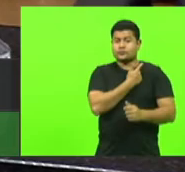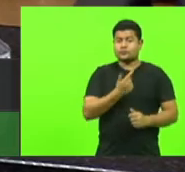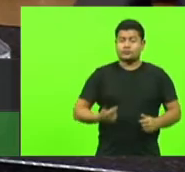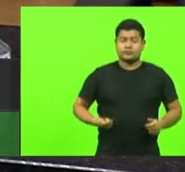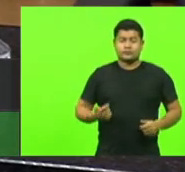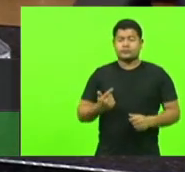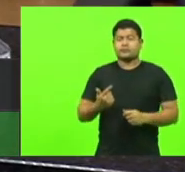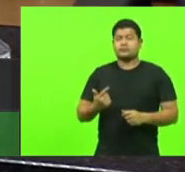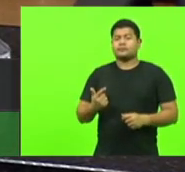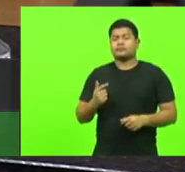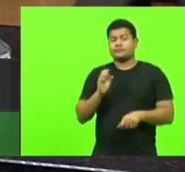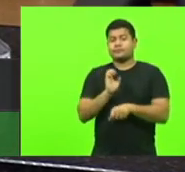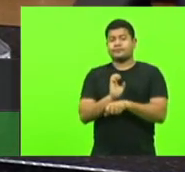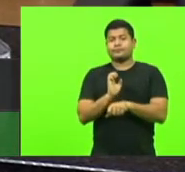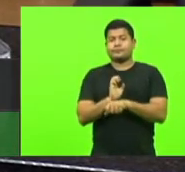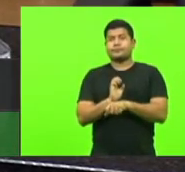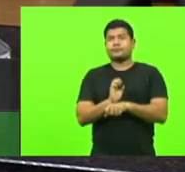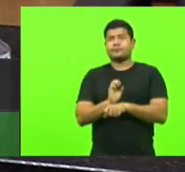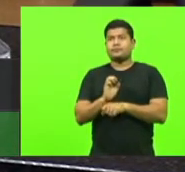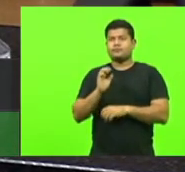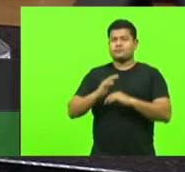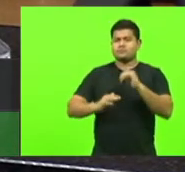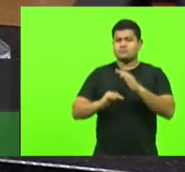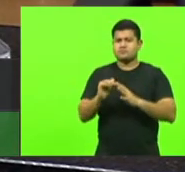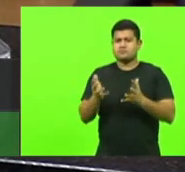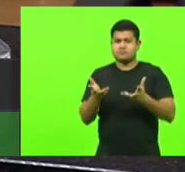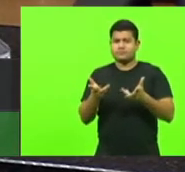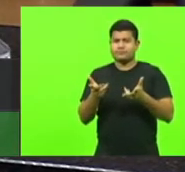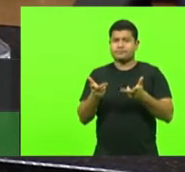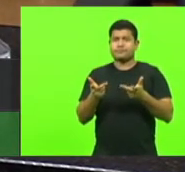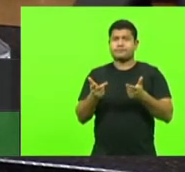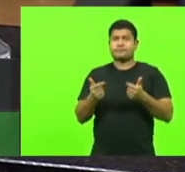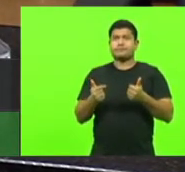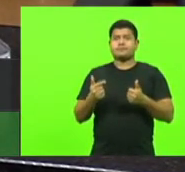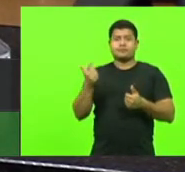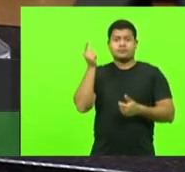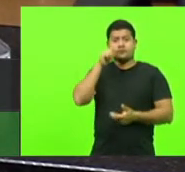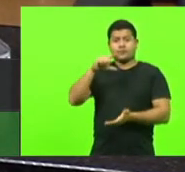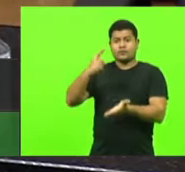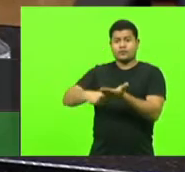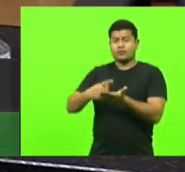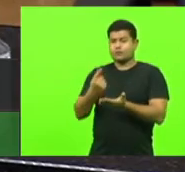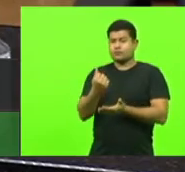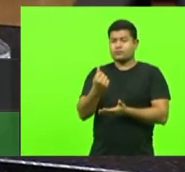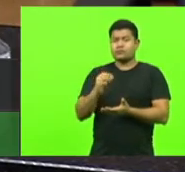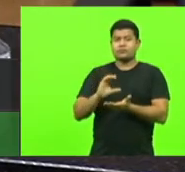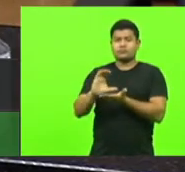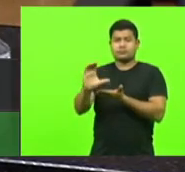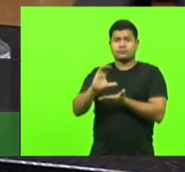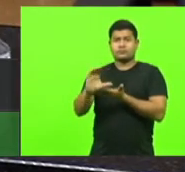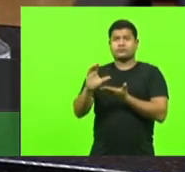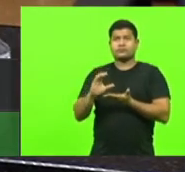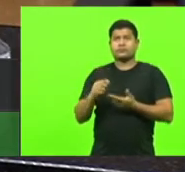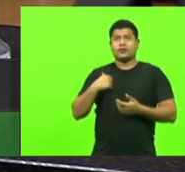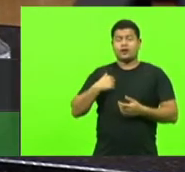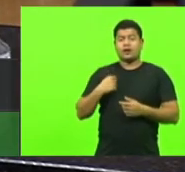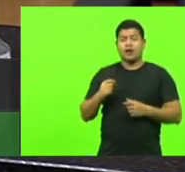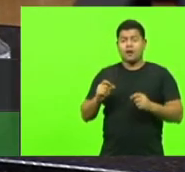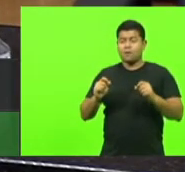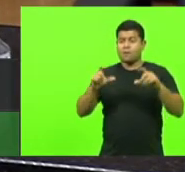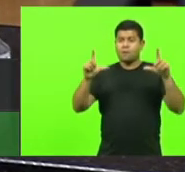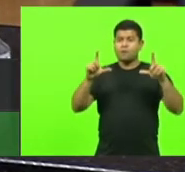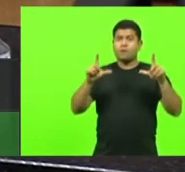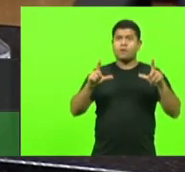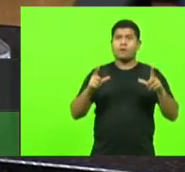comitiva, pela habilidade em acordar esse repasse de recursos, e ao mesmo tempo me chama a atenção, e acho